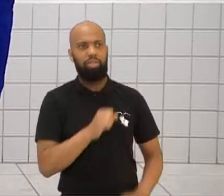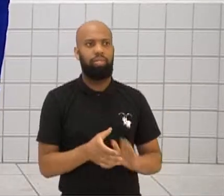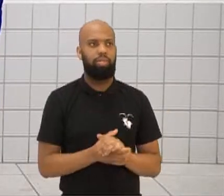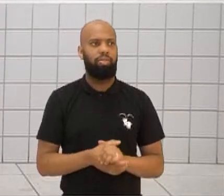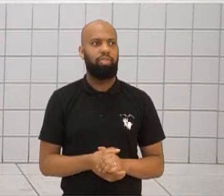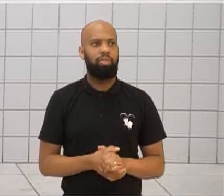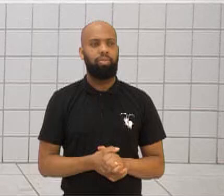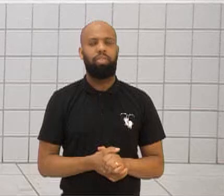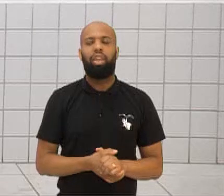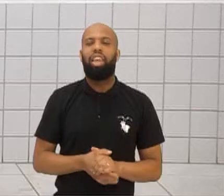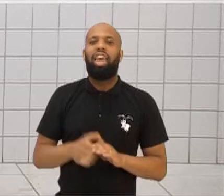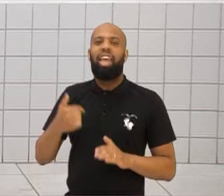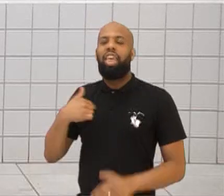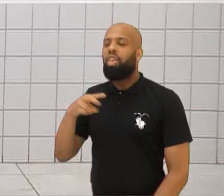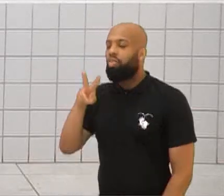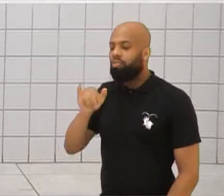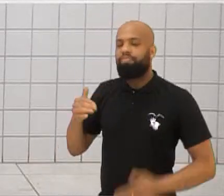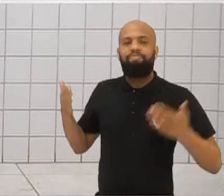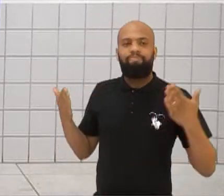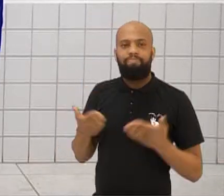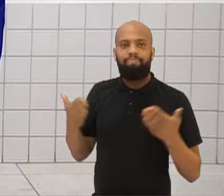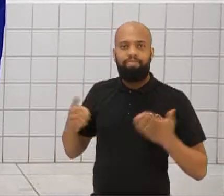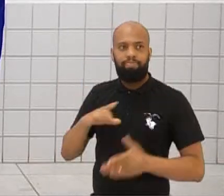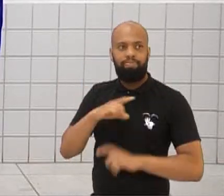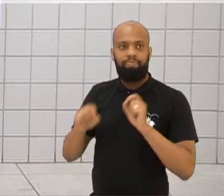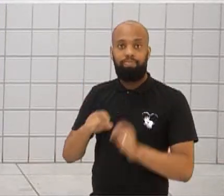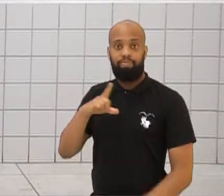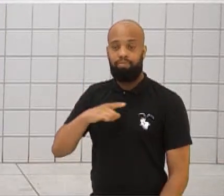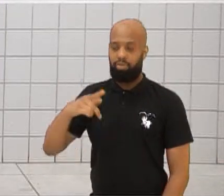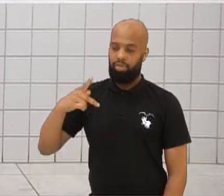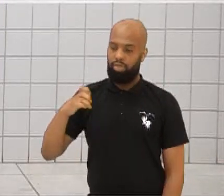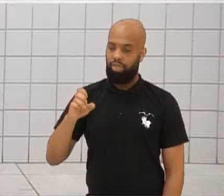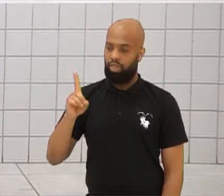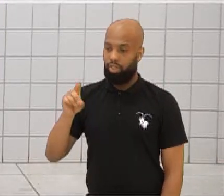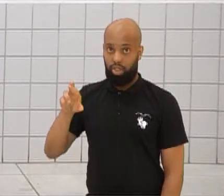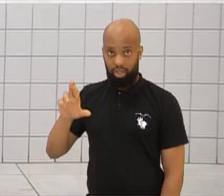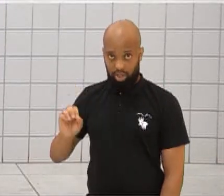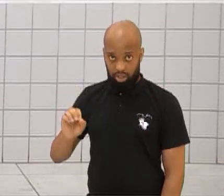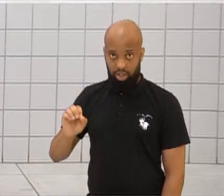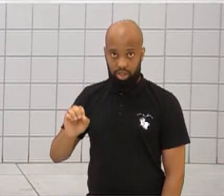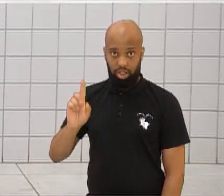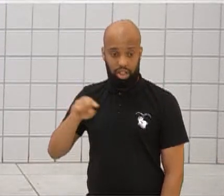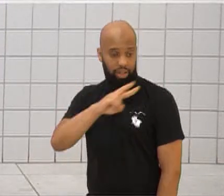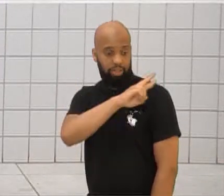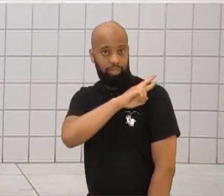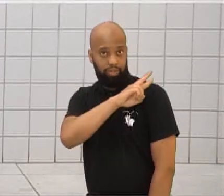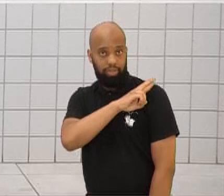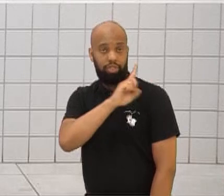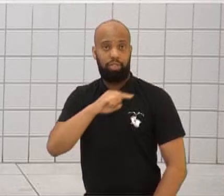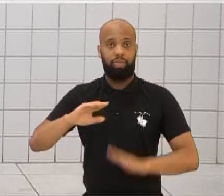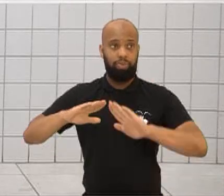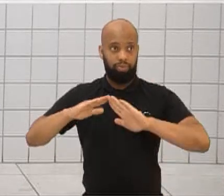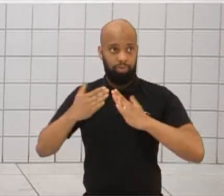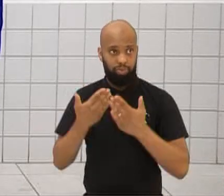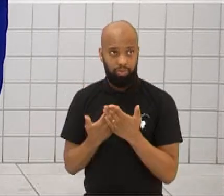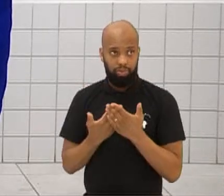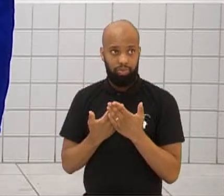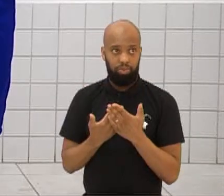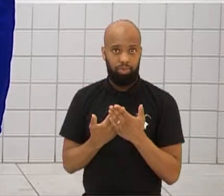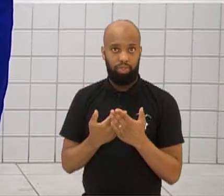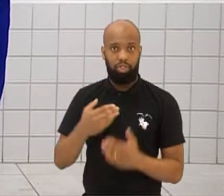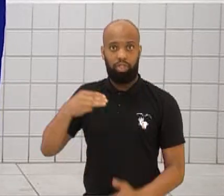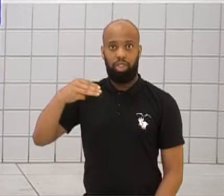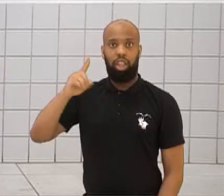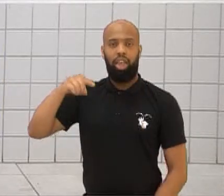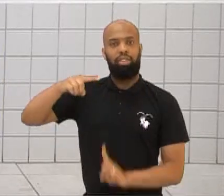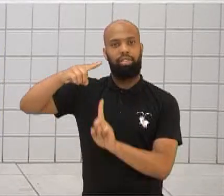A, B ou C. Enquanto isso, o Pedro Henrique, do 2º Médio A, do Colégio Maria Lopes, está acompanhando nossa